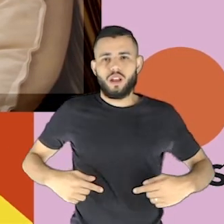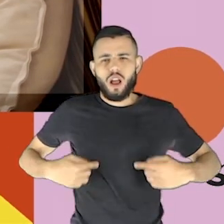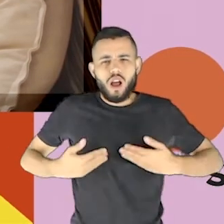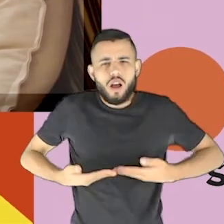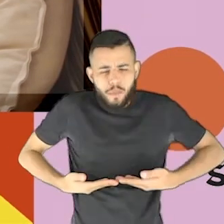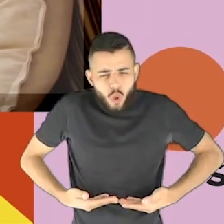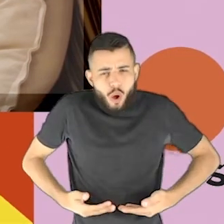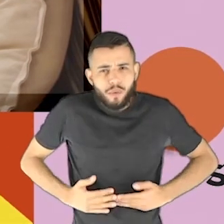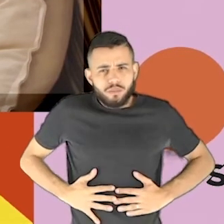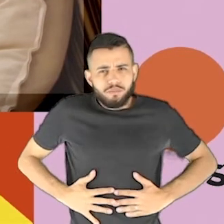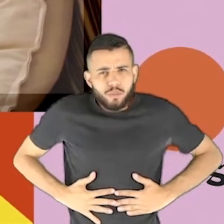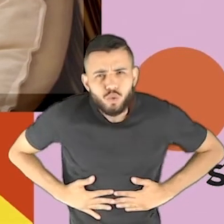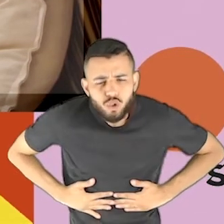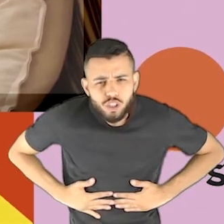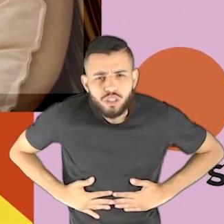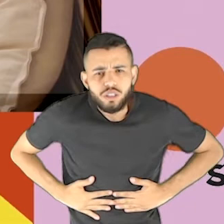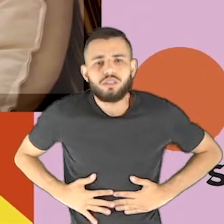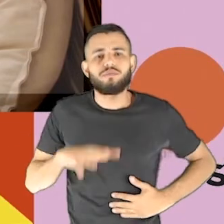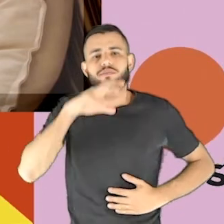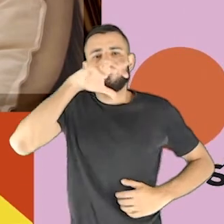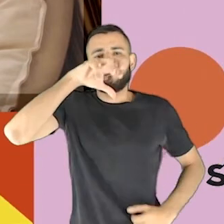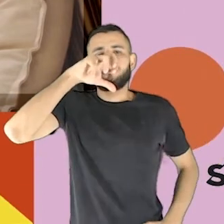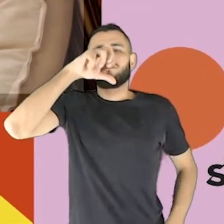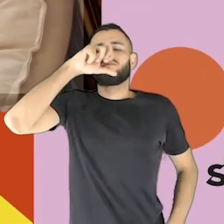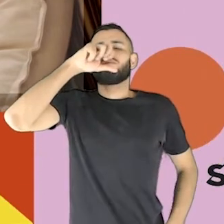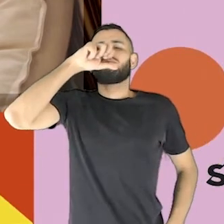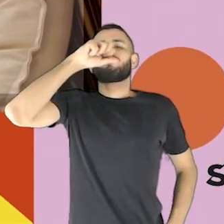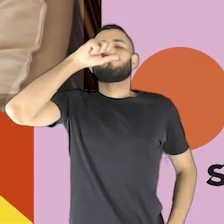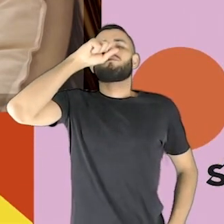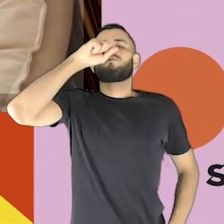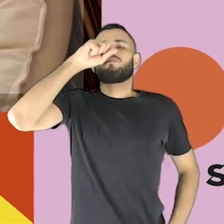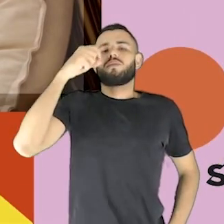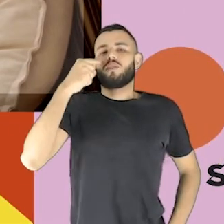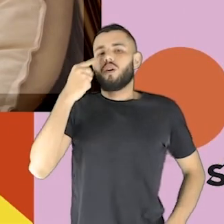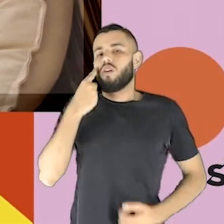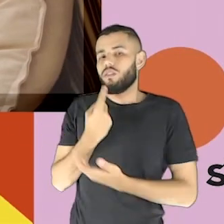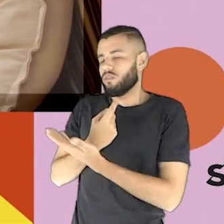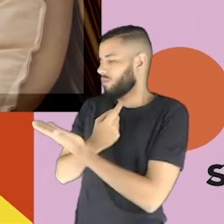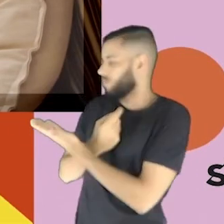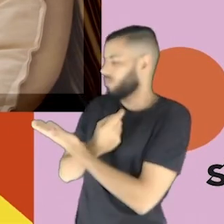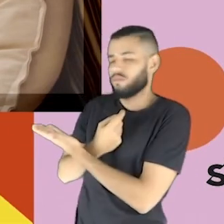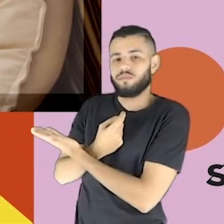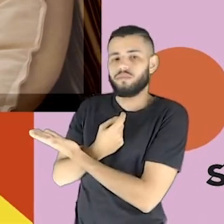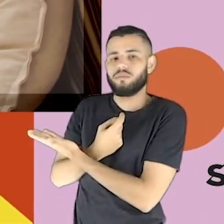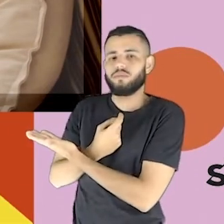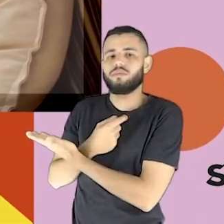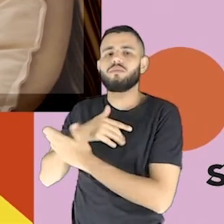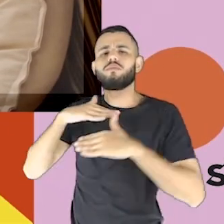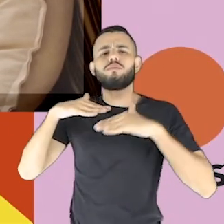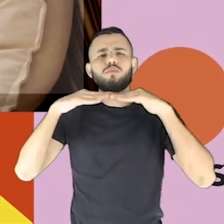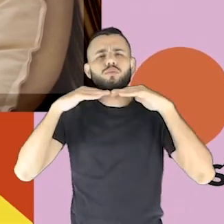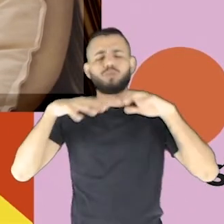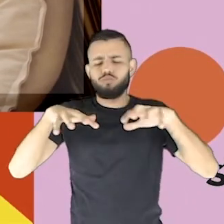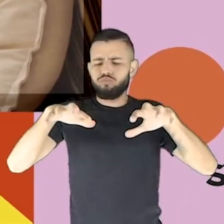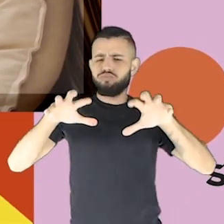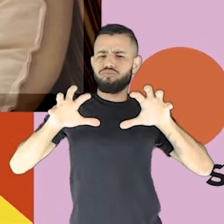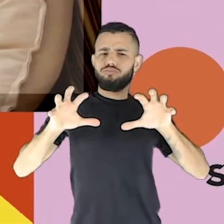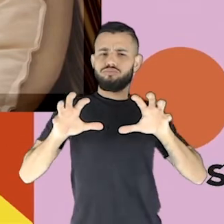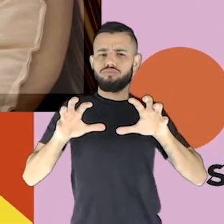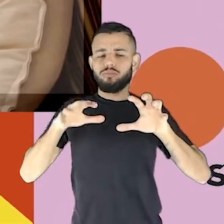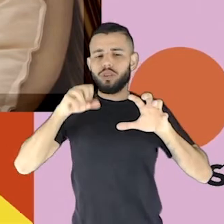dentro. Inspira, abre, movimento contrário, ó. Afaste os ombros da orelha, empina o bumbum, gira os esquios lá para cima. Solta o